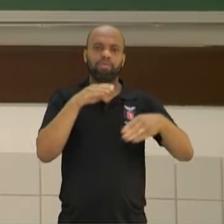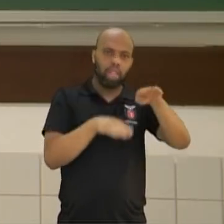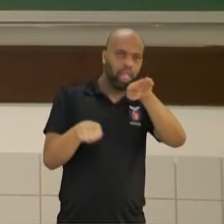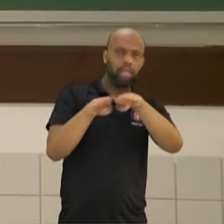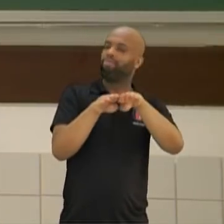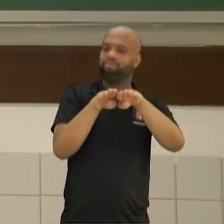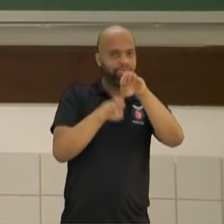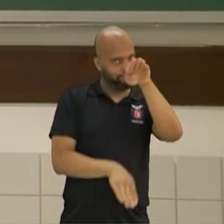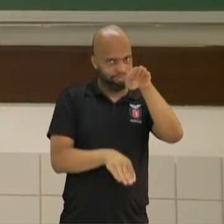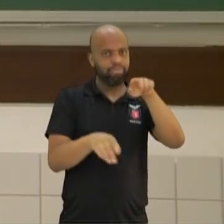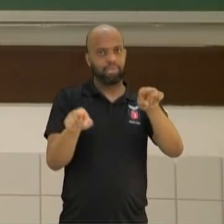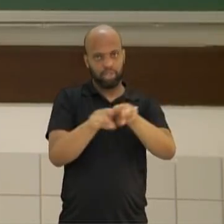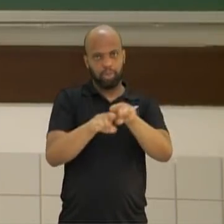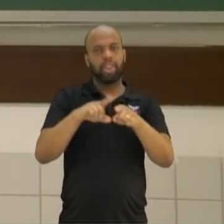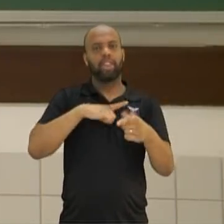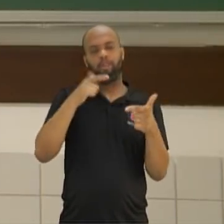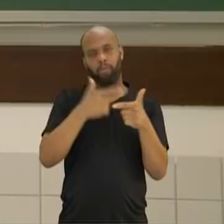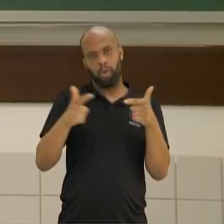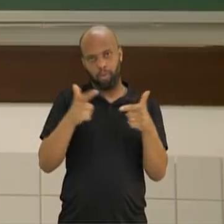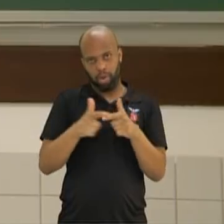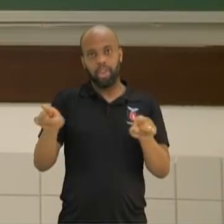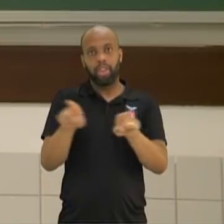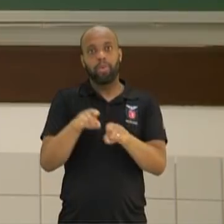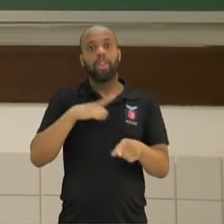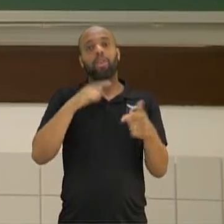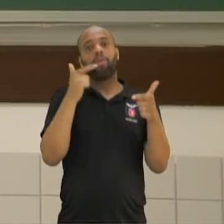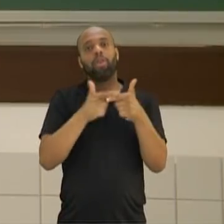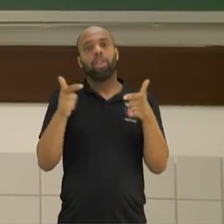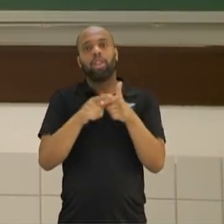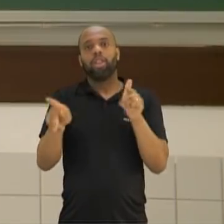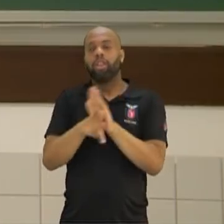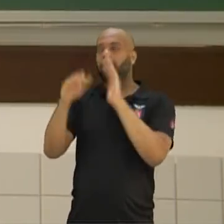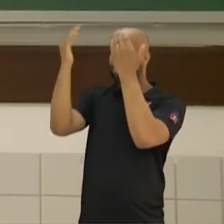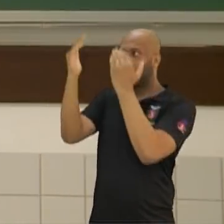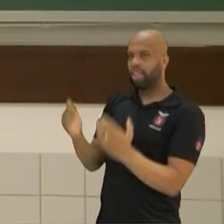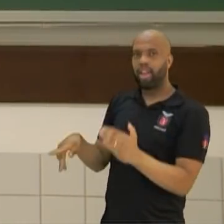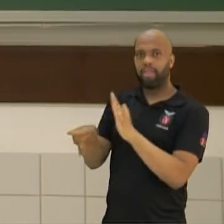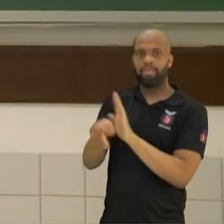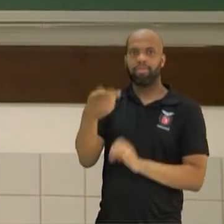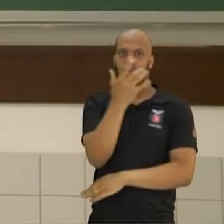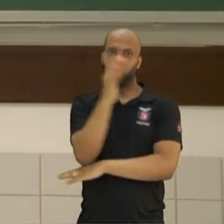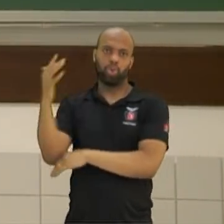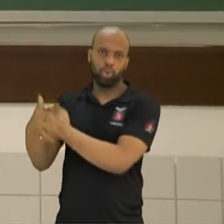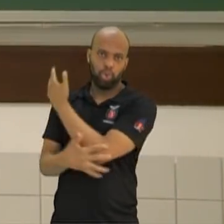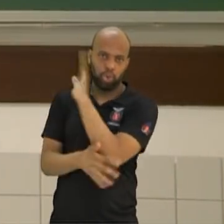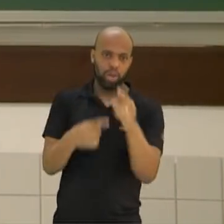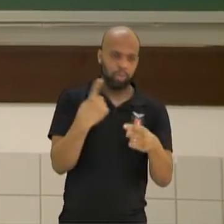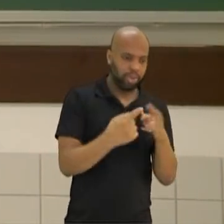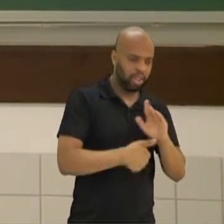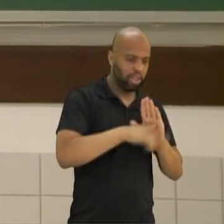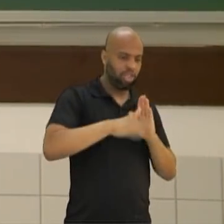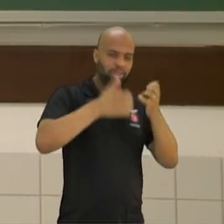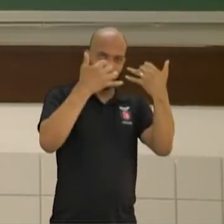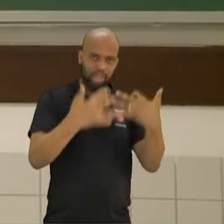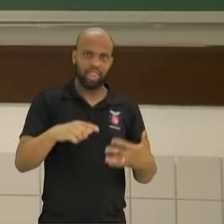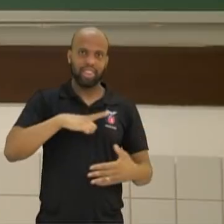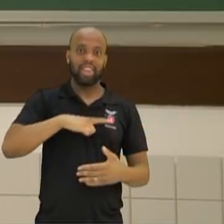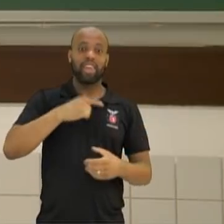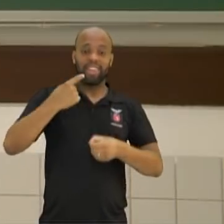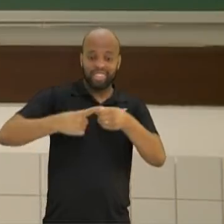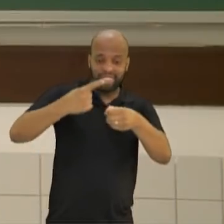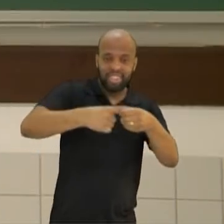um desequilíbrio e, logicamente, problemas de análise ambiental, porque, como falamos, a urbanização